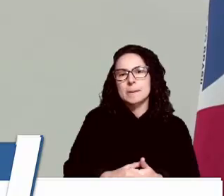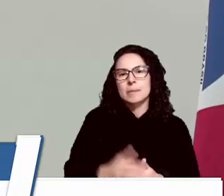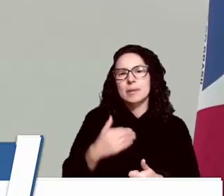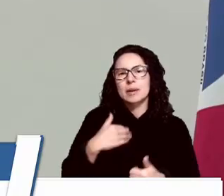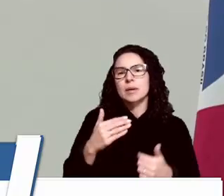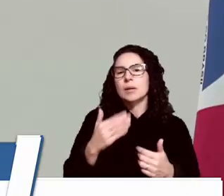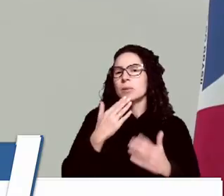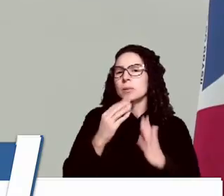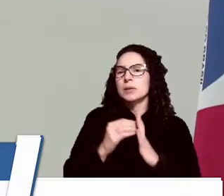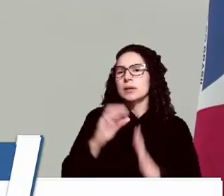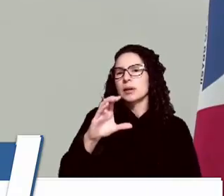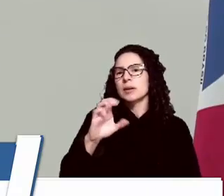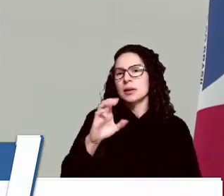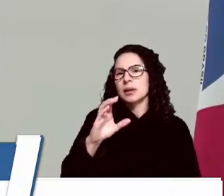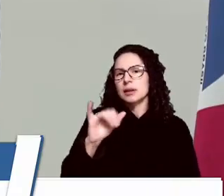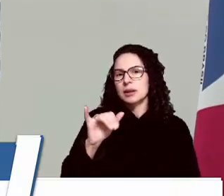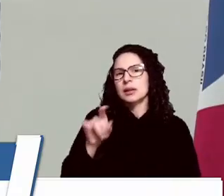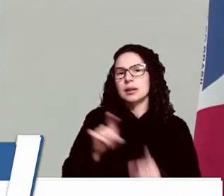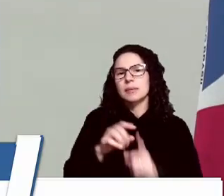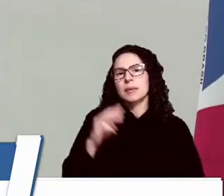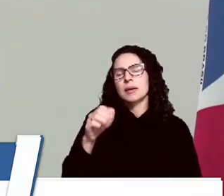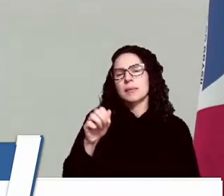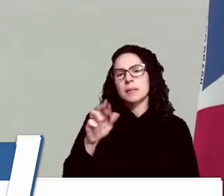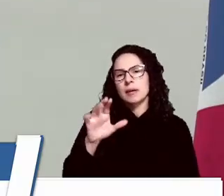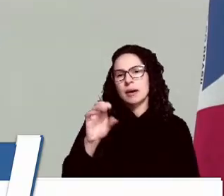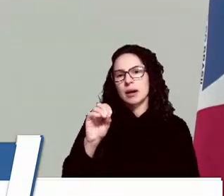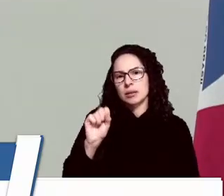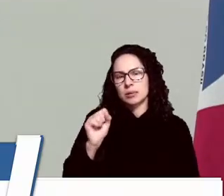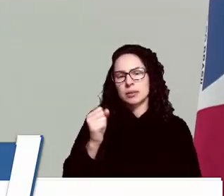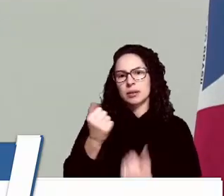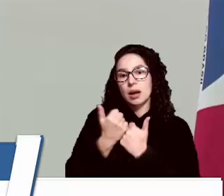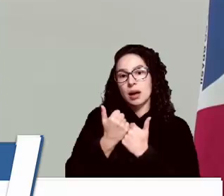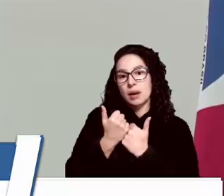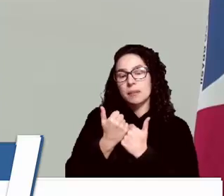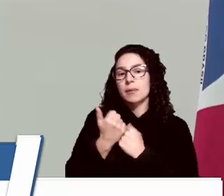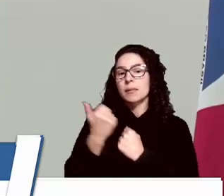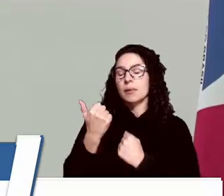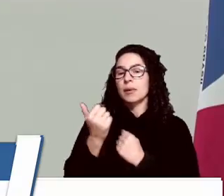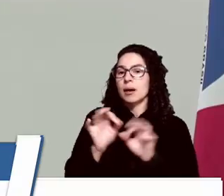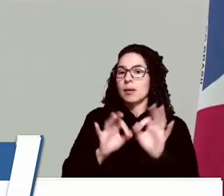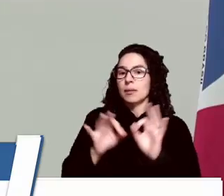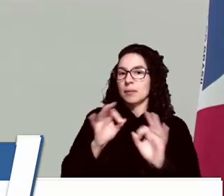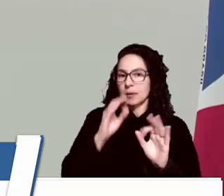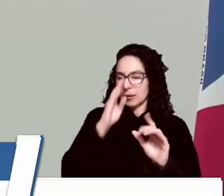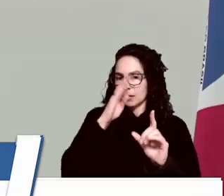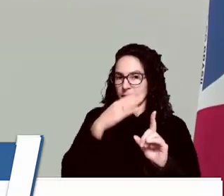Ceci, para o Marcos Junqueira, meus assessores, me ajudarem a elaborar essa moção para o